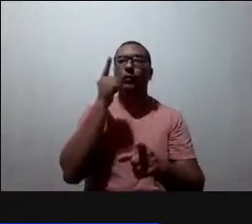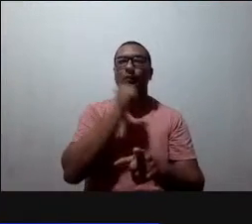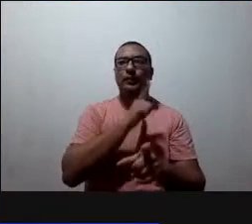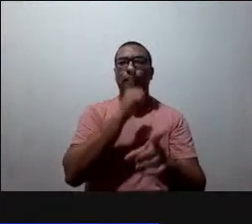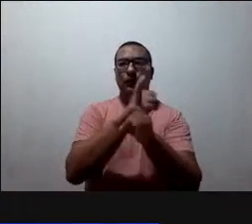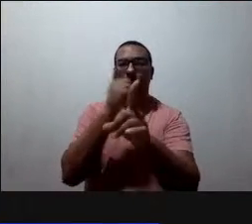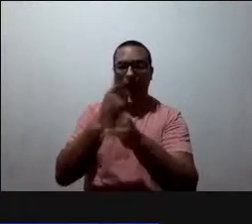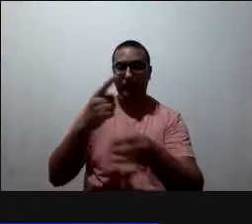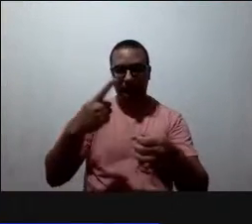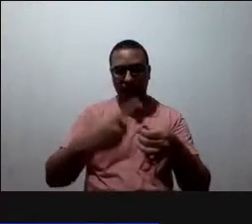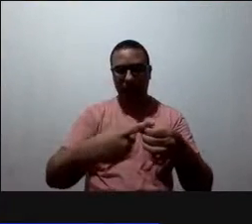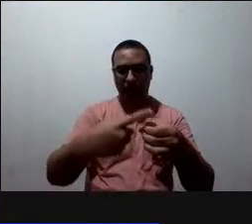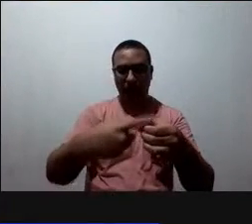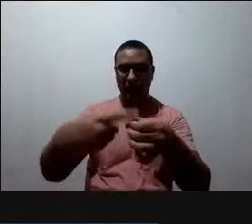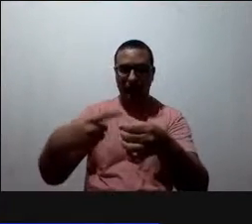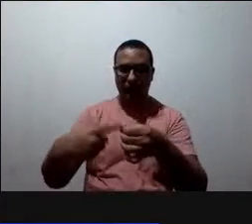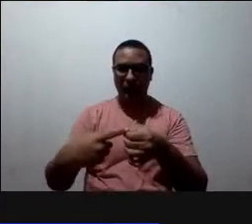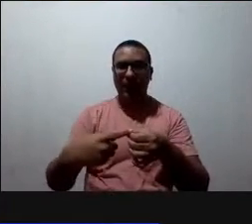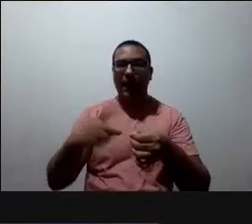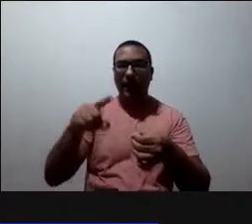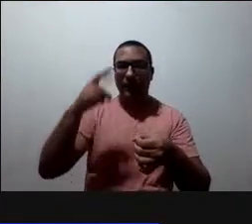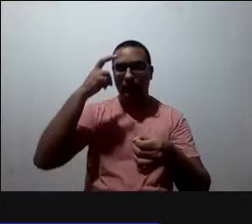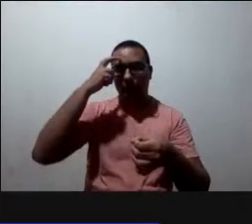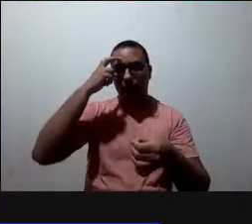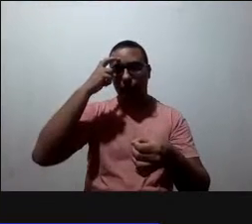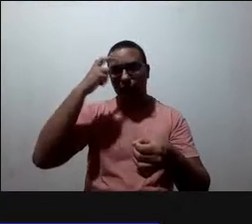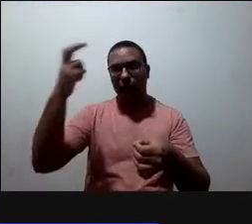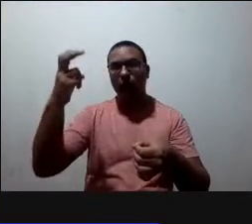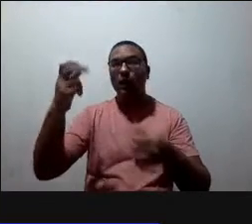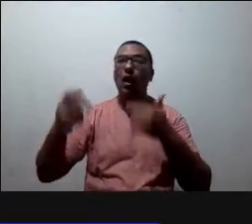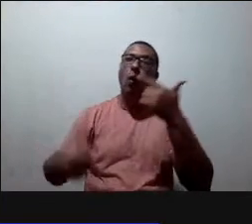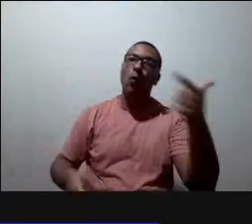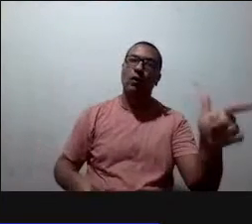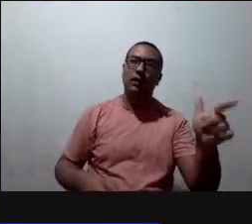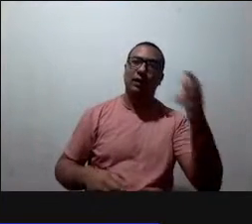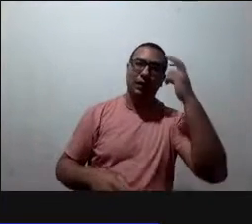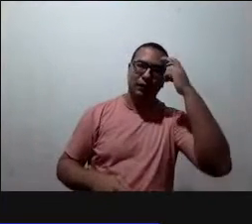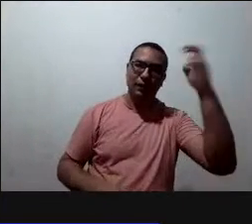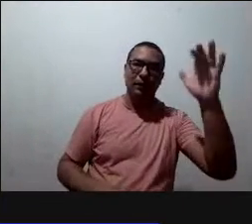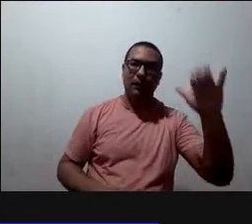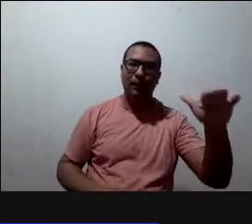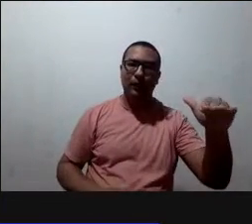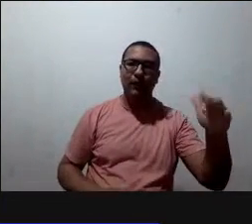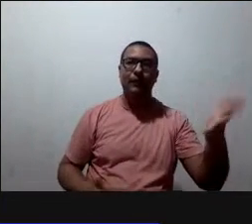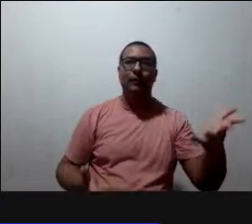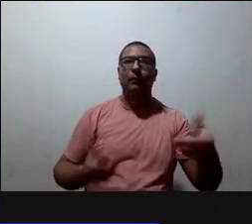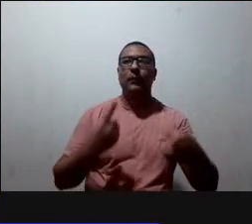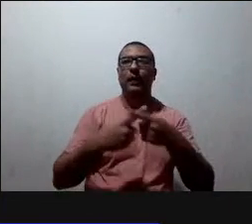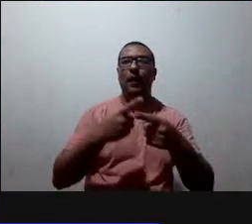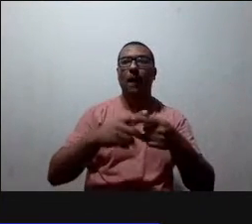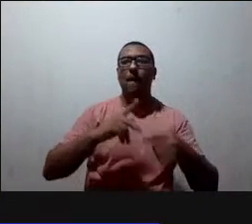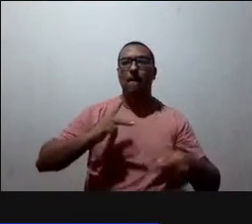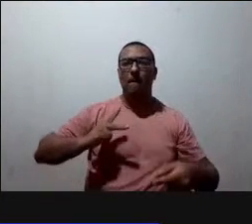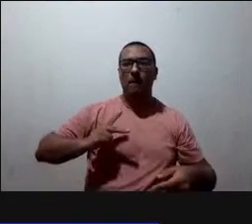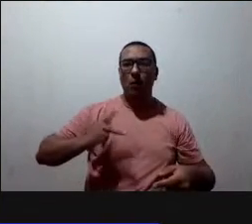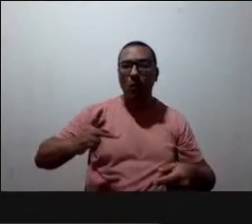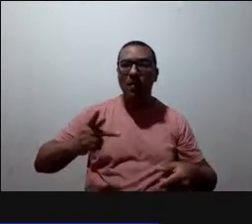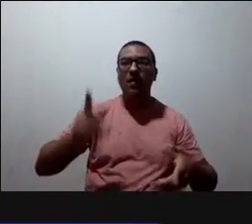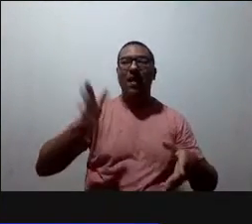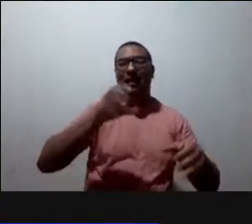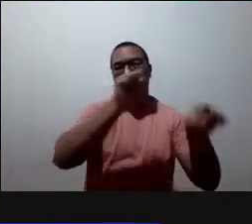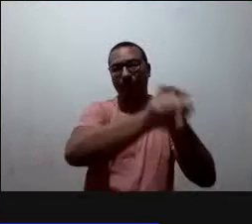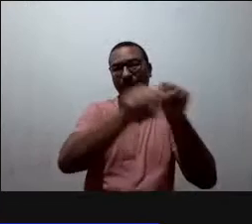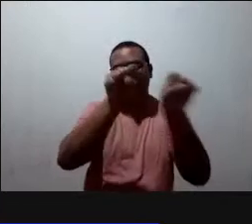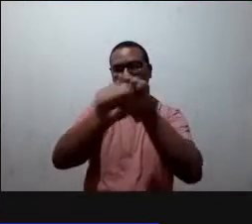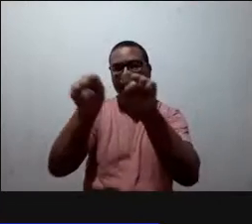cidade mais inteligente de uma cidade menos inteligente. Os bens públicos são depedrados, né?